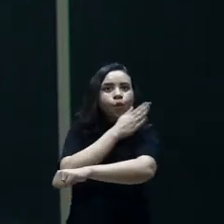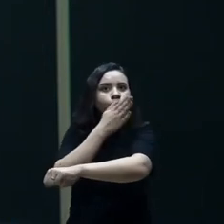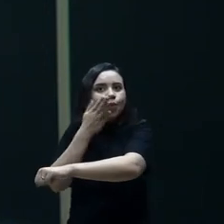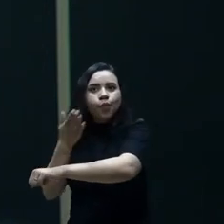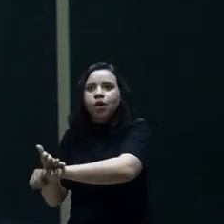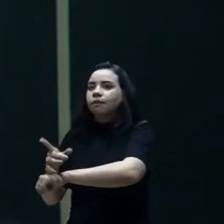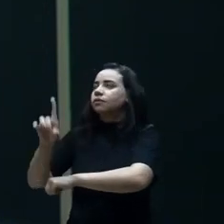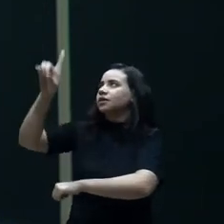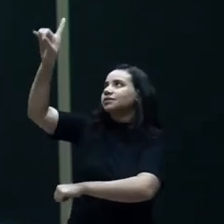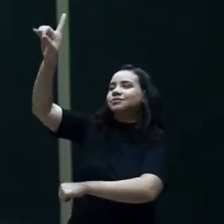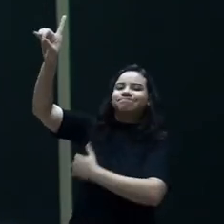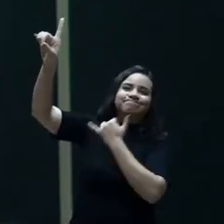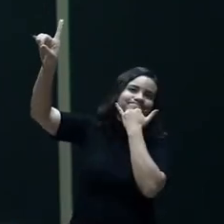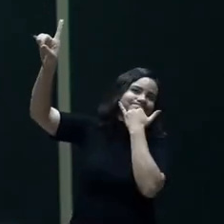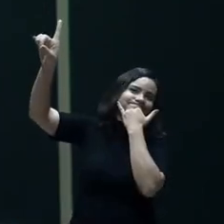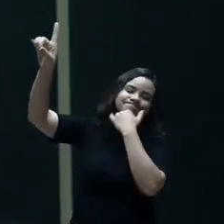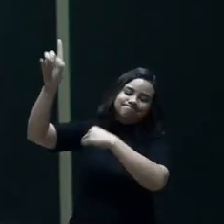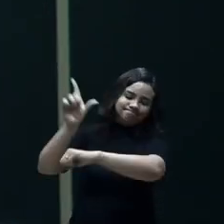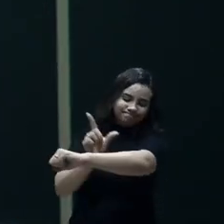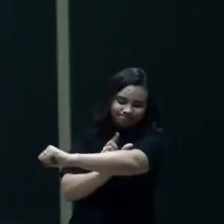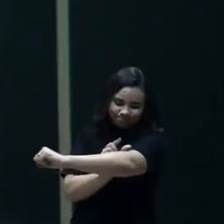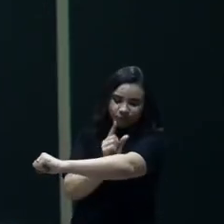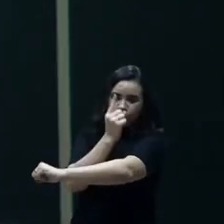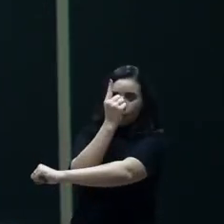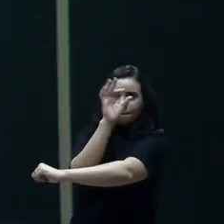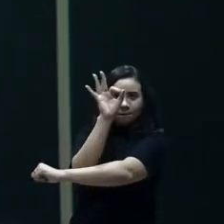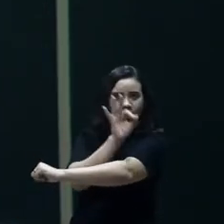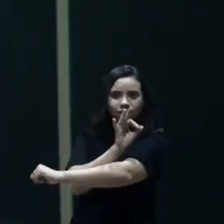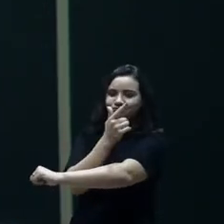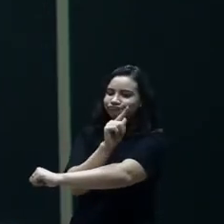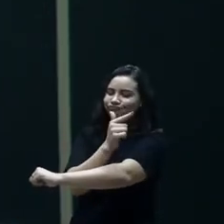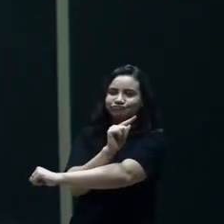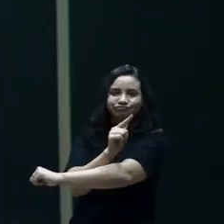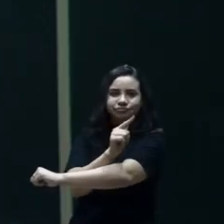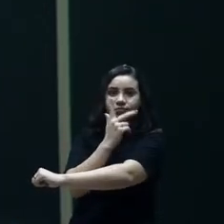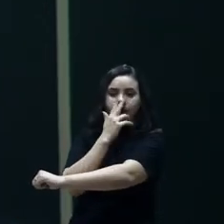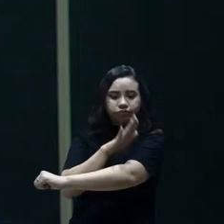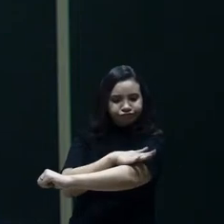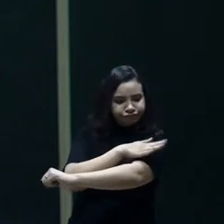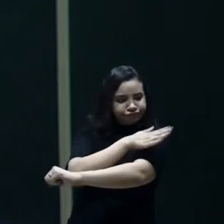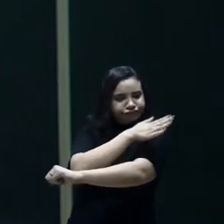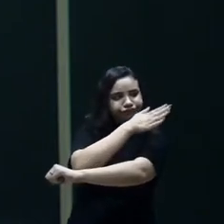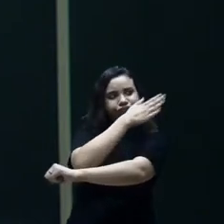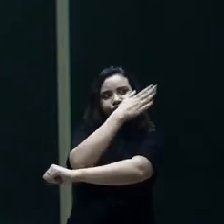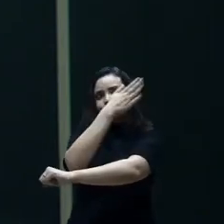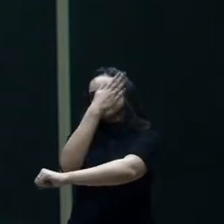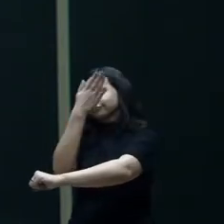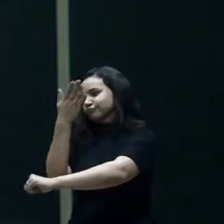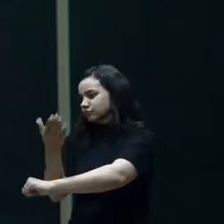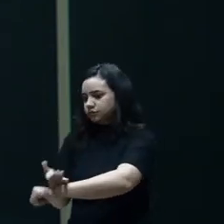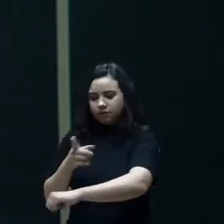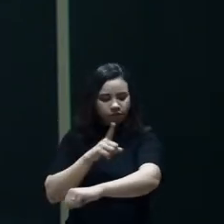temos. Porque nós achamos prazer em outra coisa. E dedicamos não 1, mas 10 e talvez muito mais